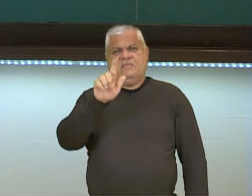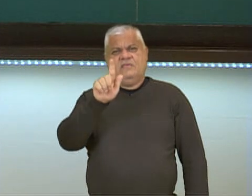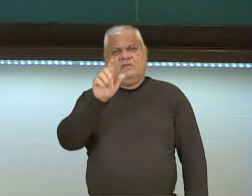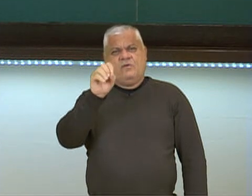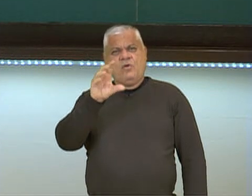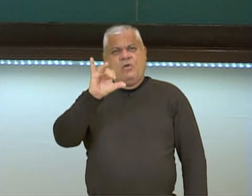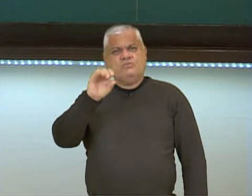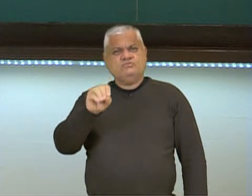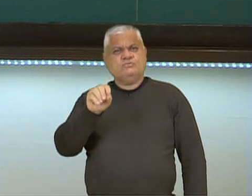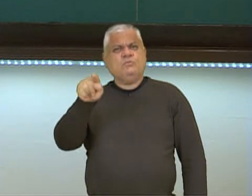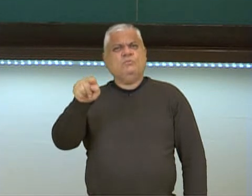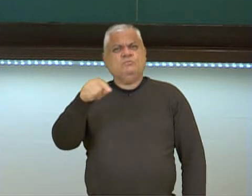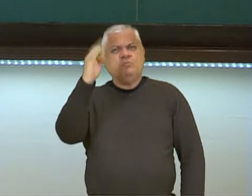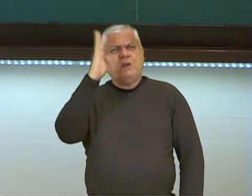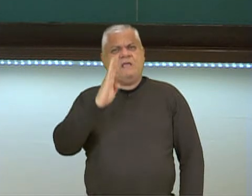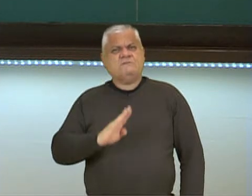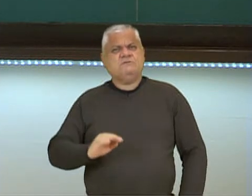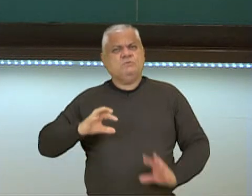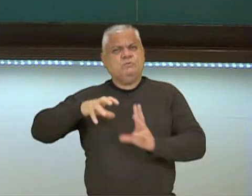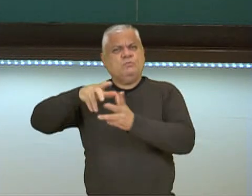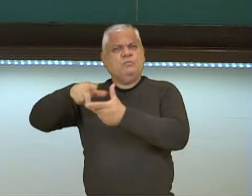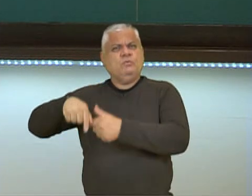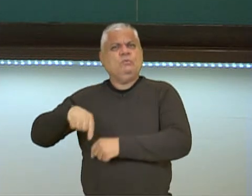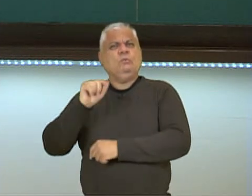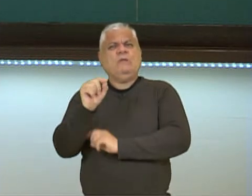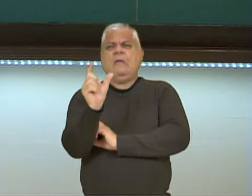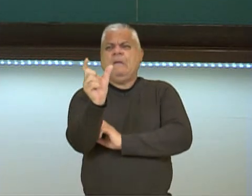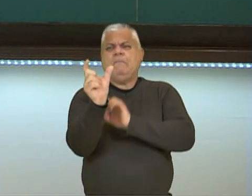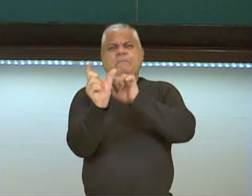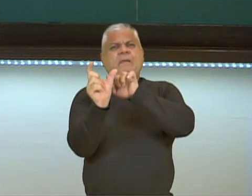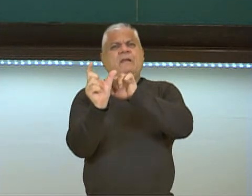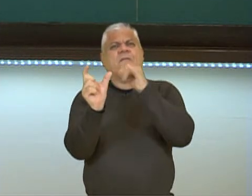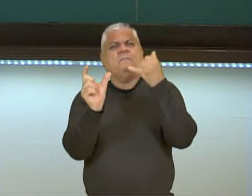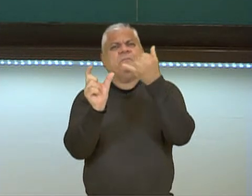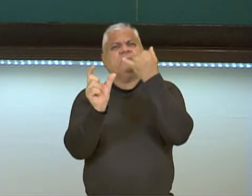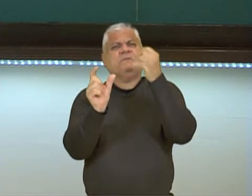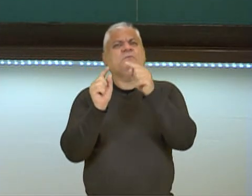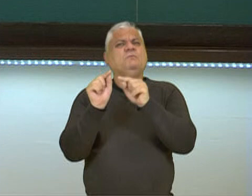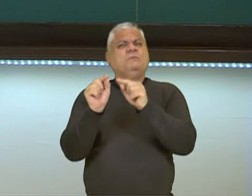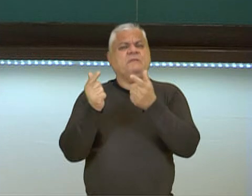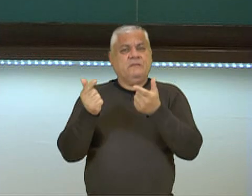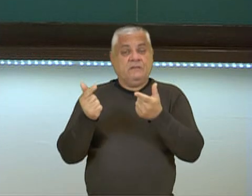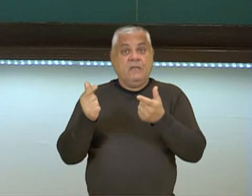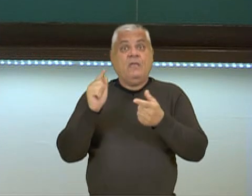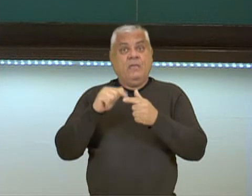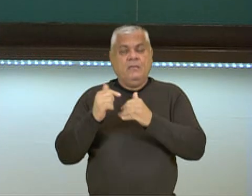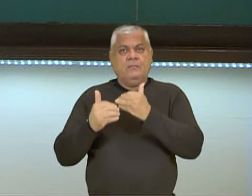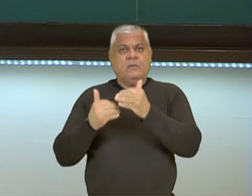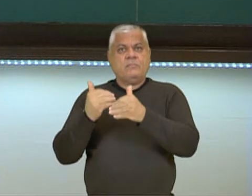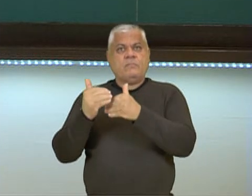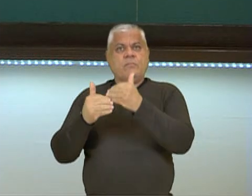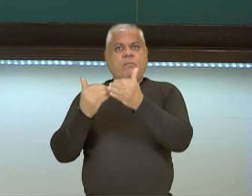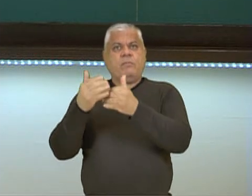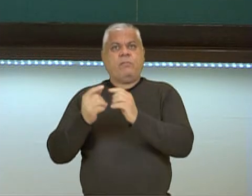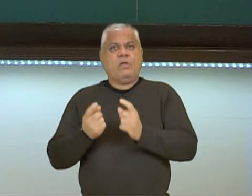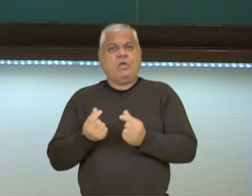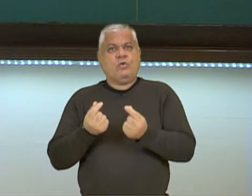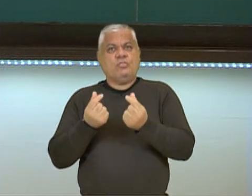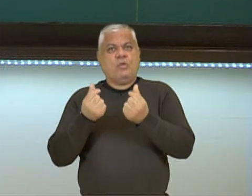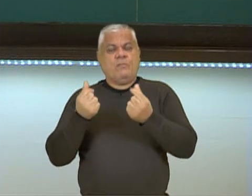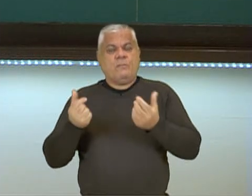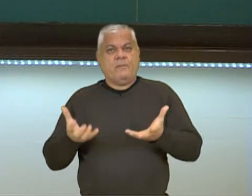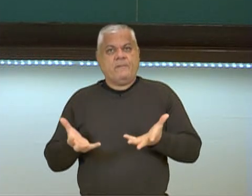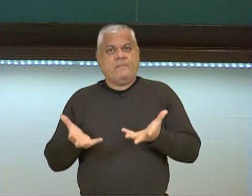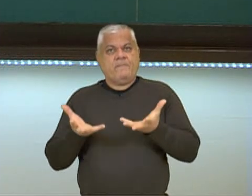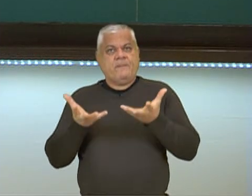é desenvolvida no Brasil e no mundo e que são importantes para o crescimento econômico, para